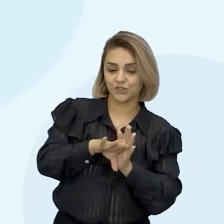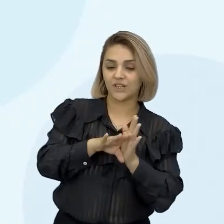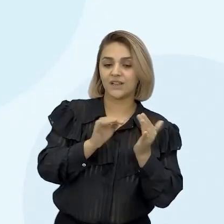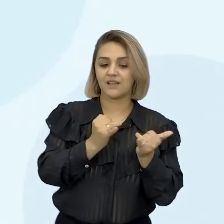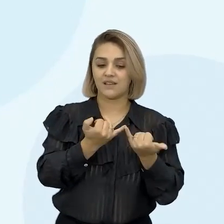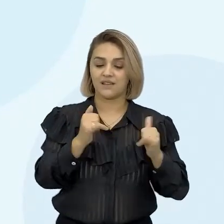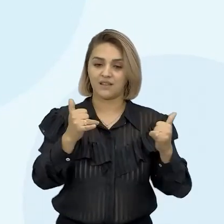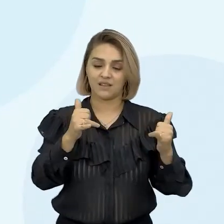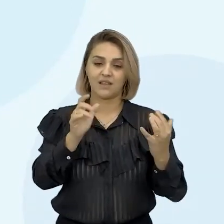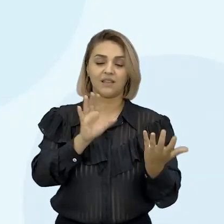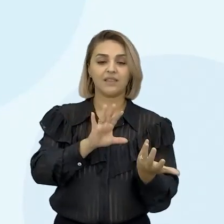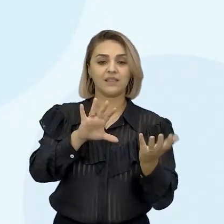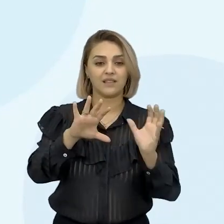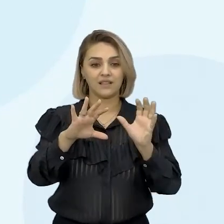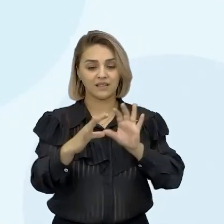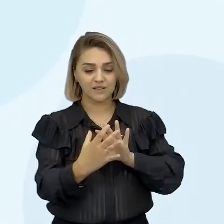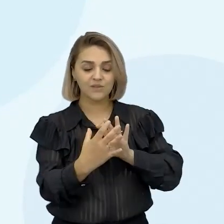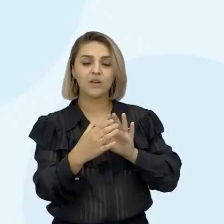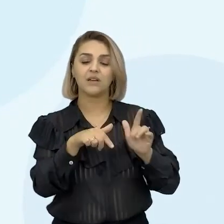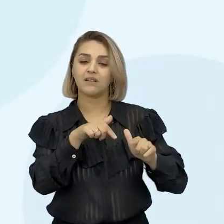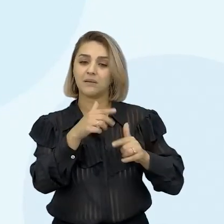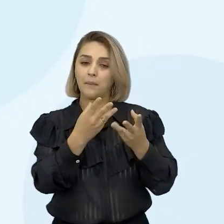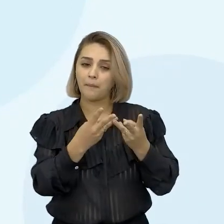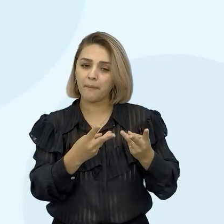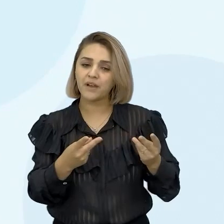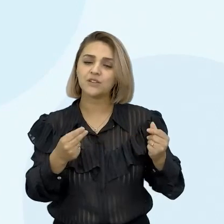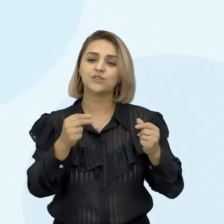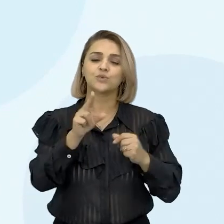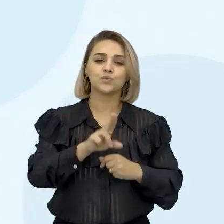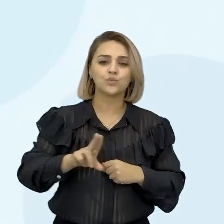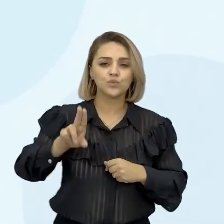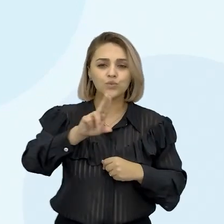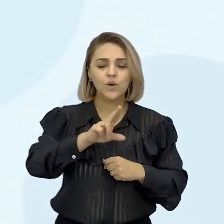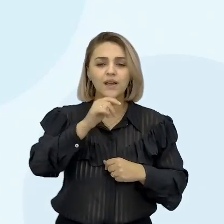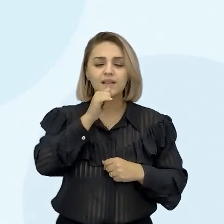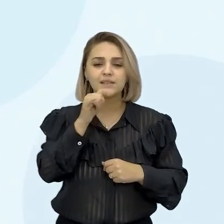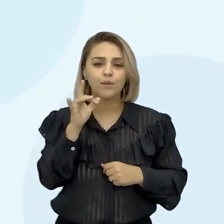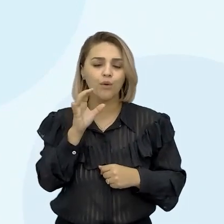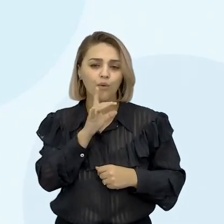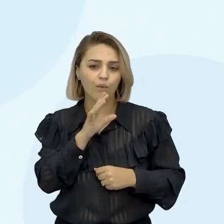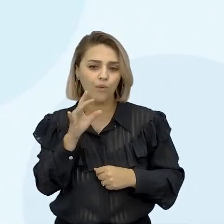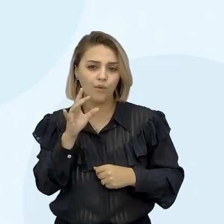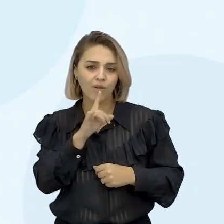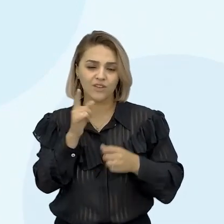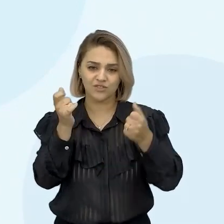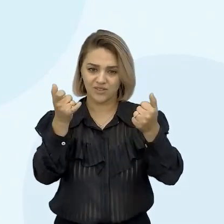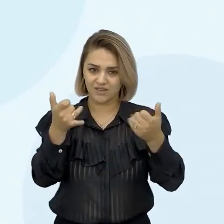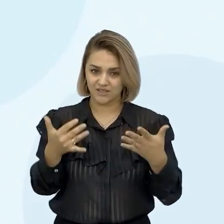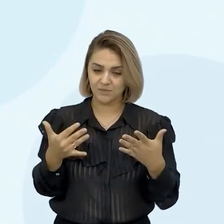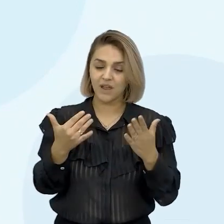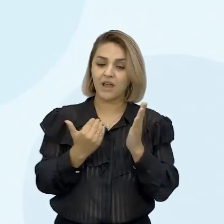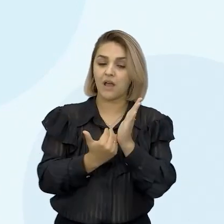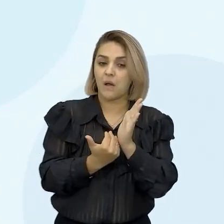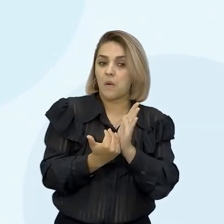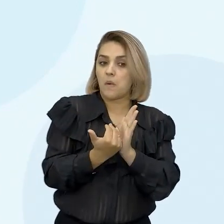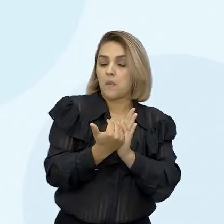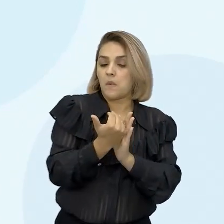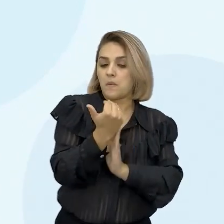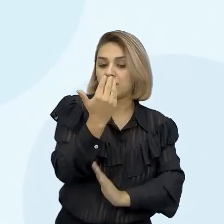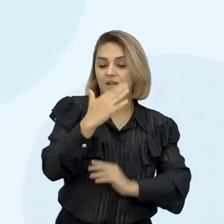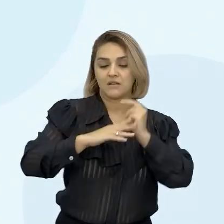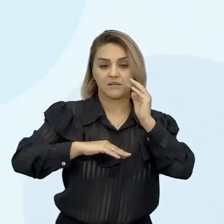é perdida sobre as formas não utilizáveis como resíduos de calor acabei de falar aumentar a